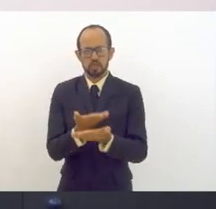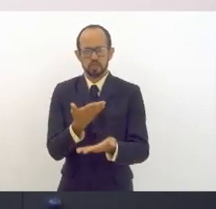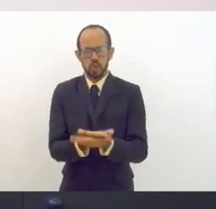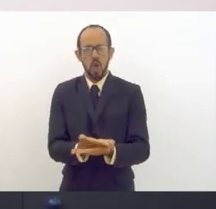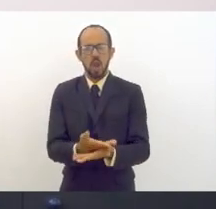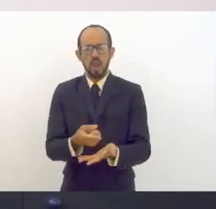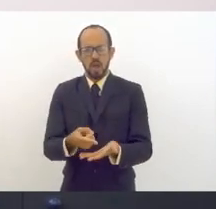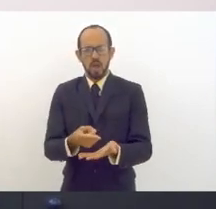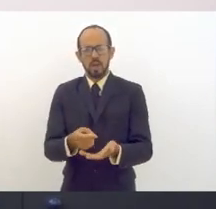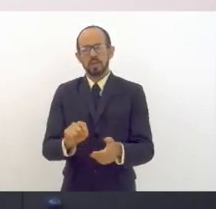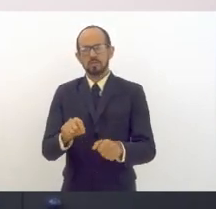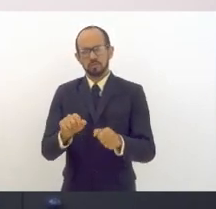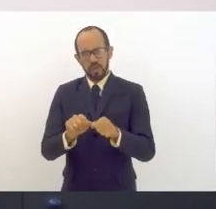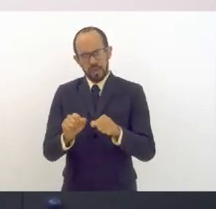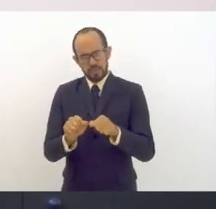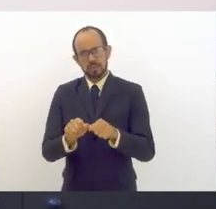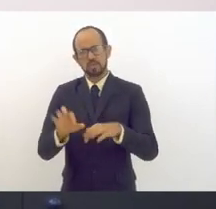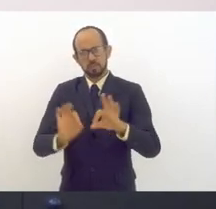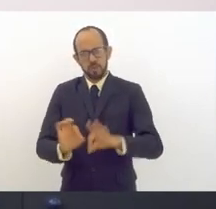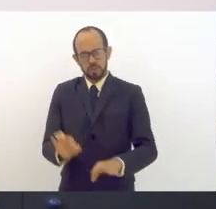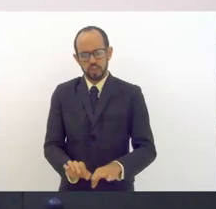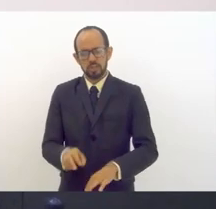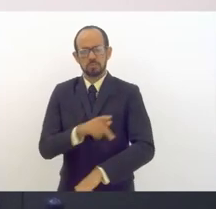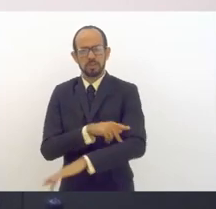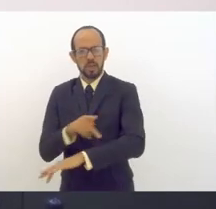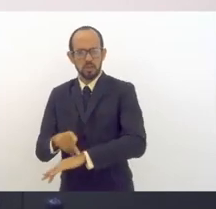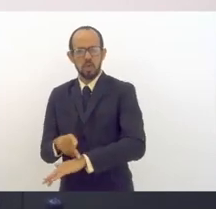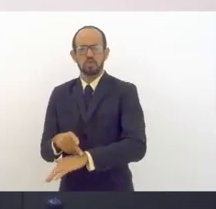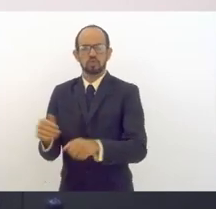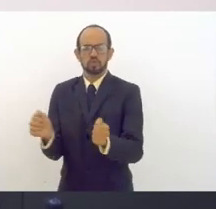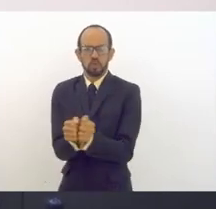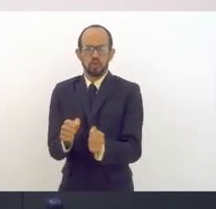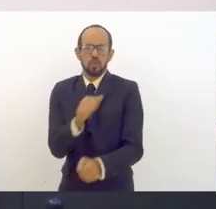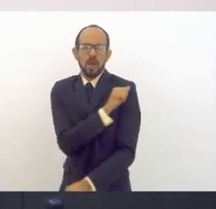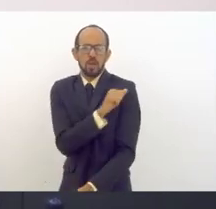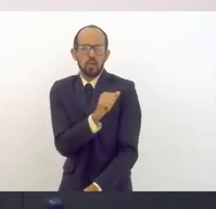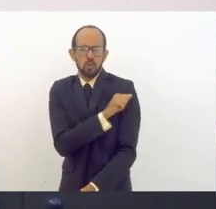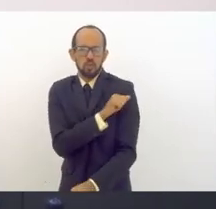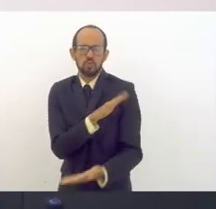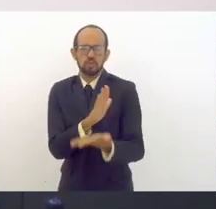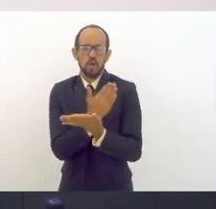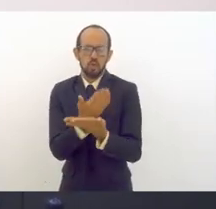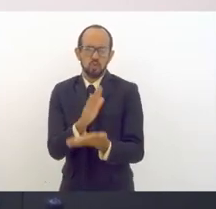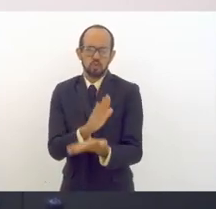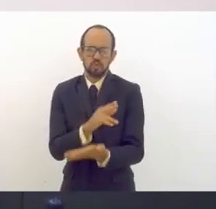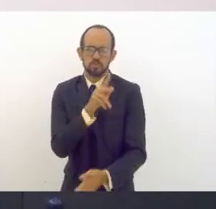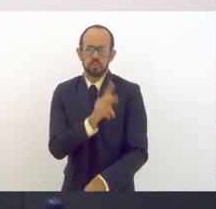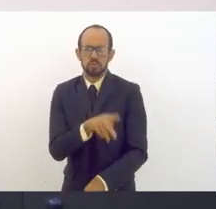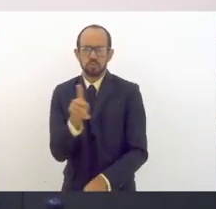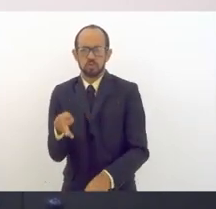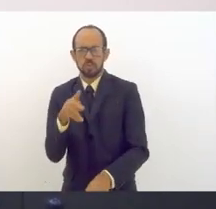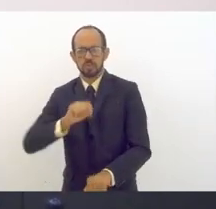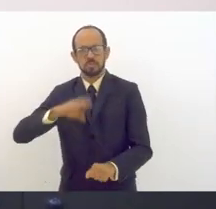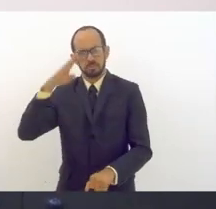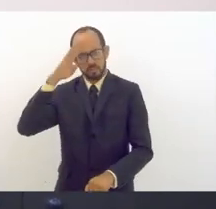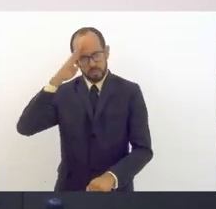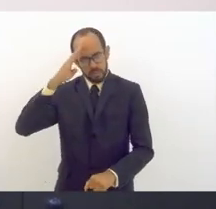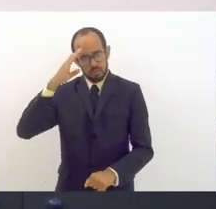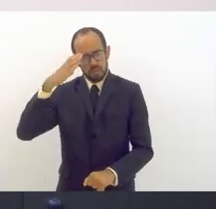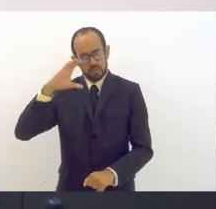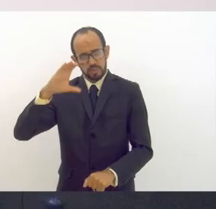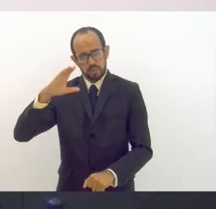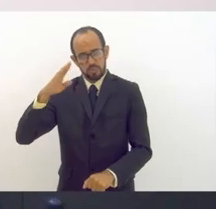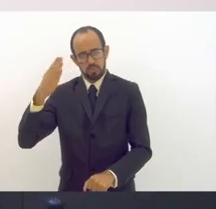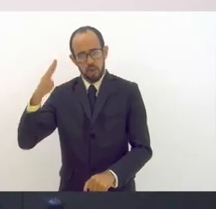projeto pedagógico importante, envolvendo estudantes, envolvendo professores de algumas áreas do conhecimento, notadamente das ciências biológicas, mas não